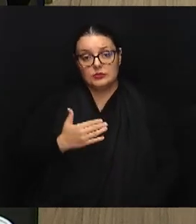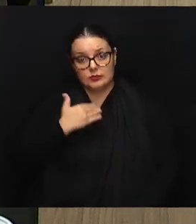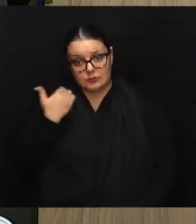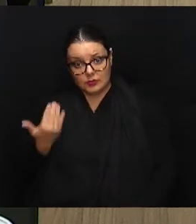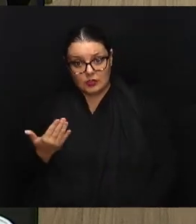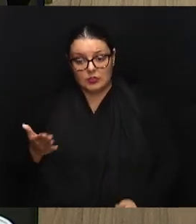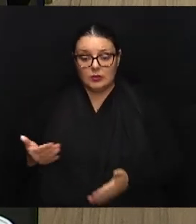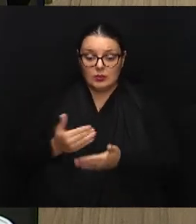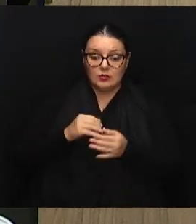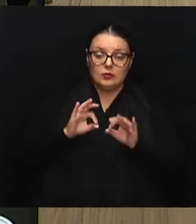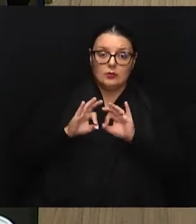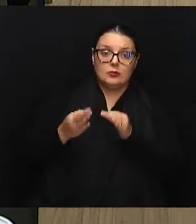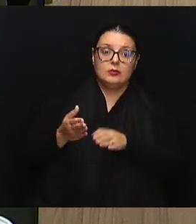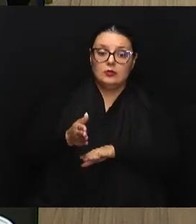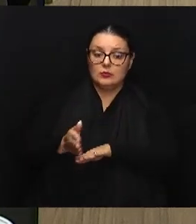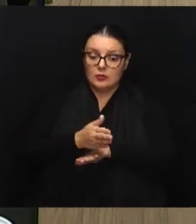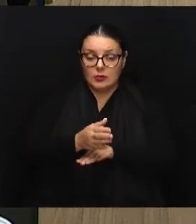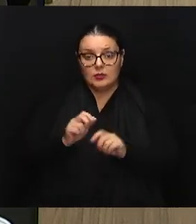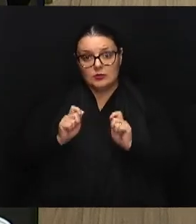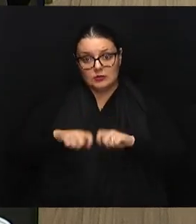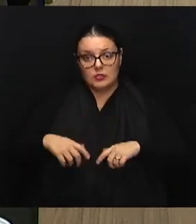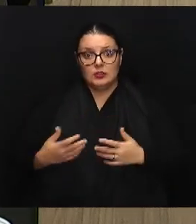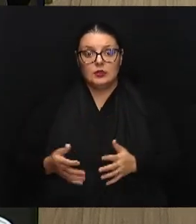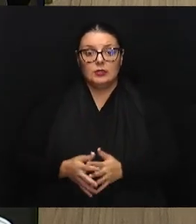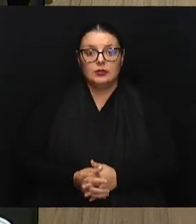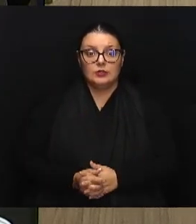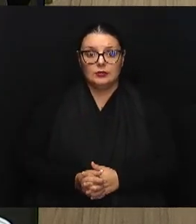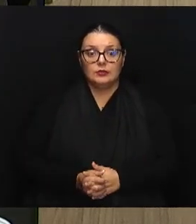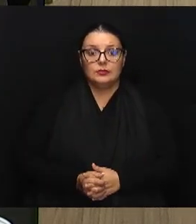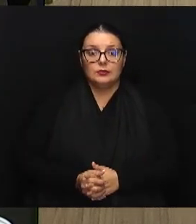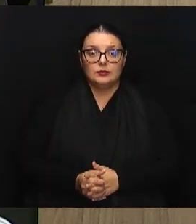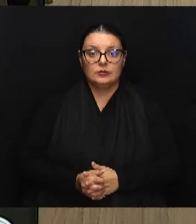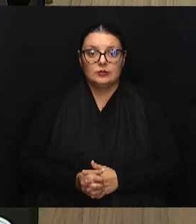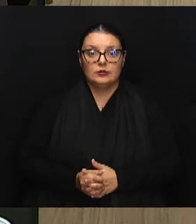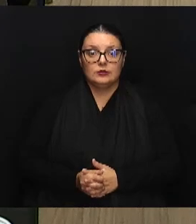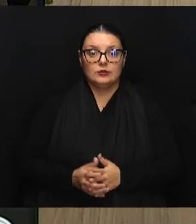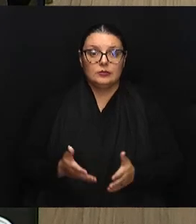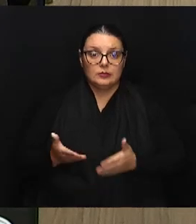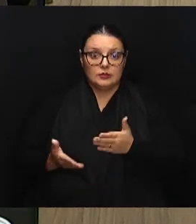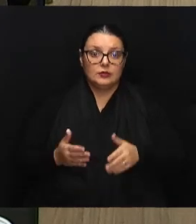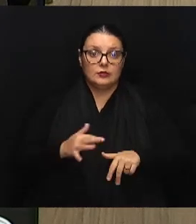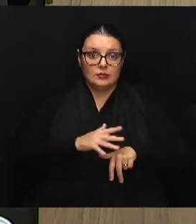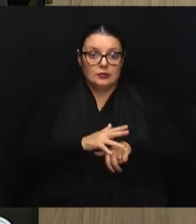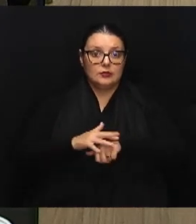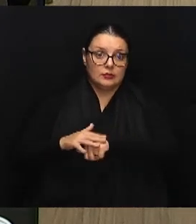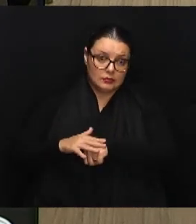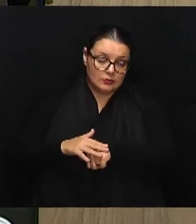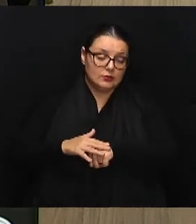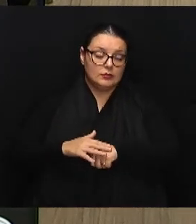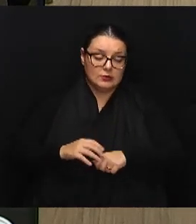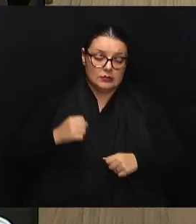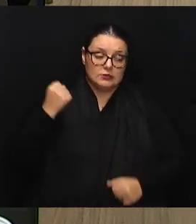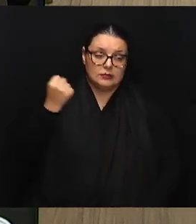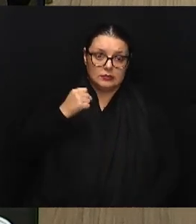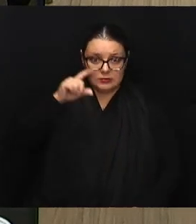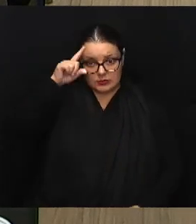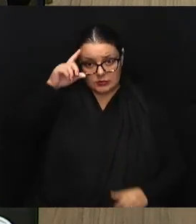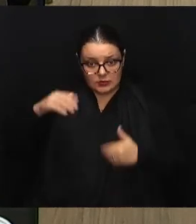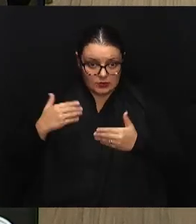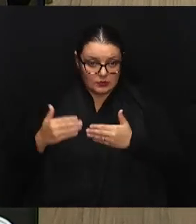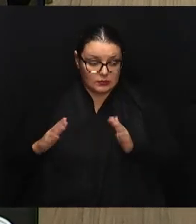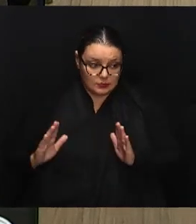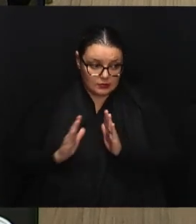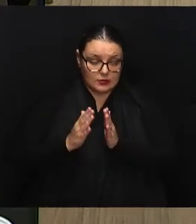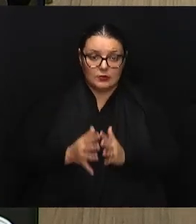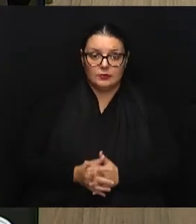essa família, dar os devidos direcionamentos, e a gente lida com pacientes com doenças muito graves, enfrentando isso no